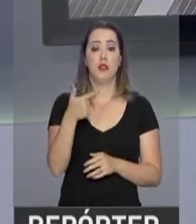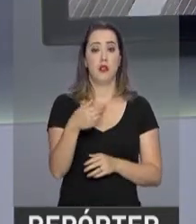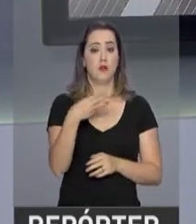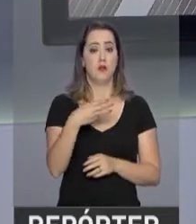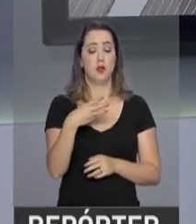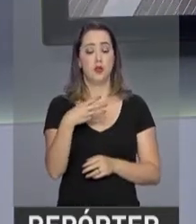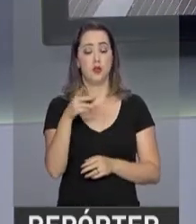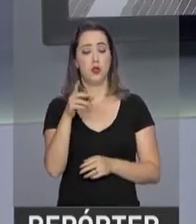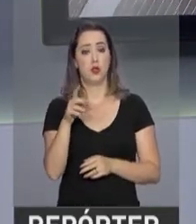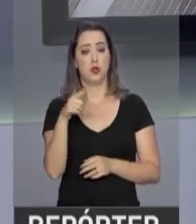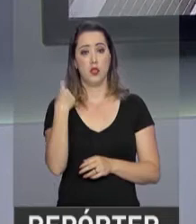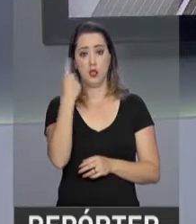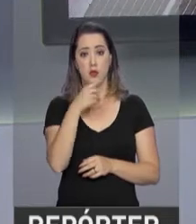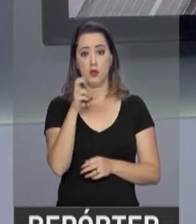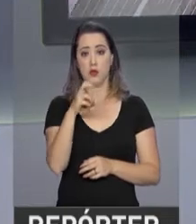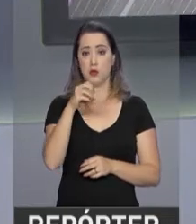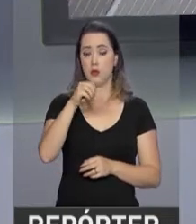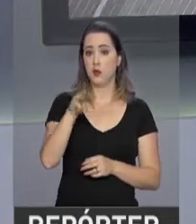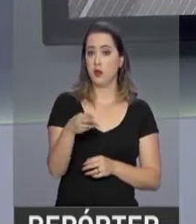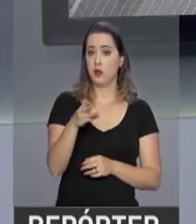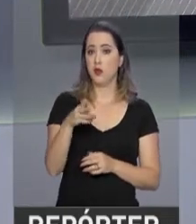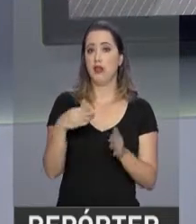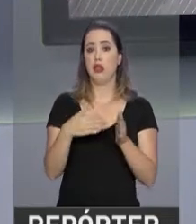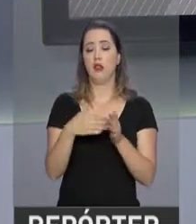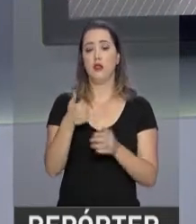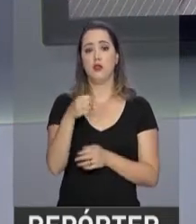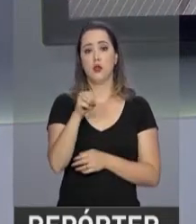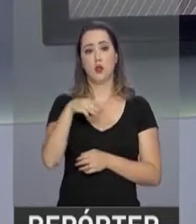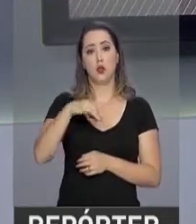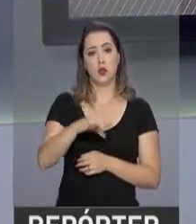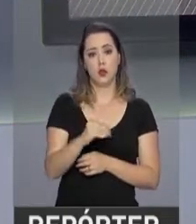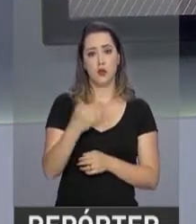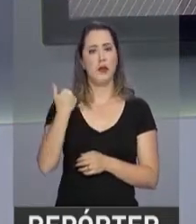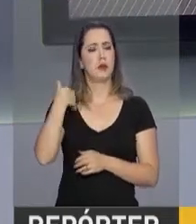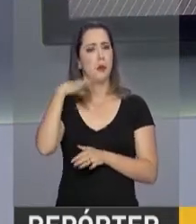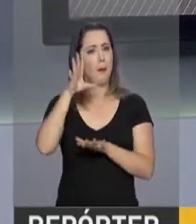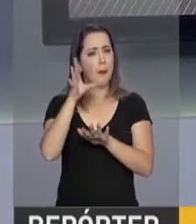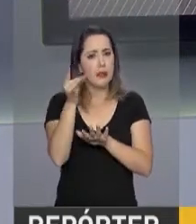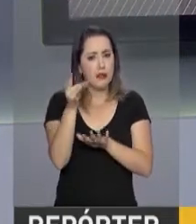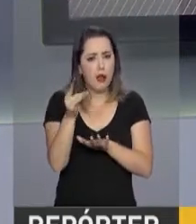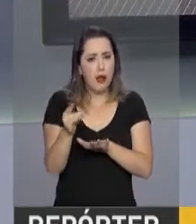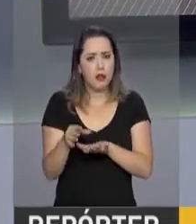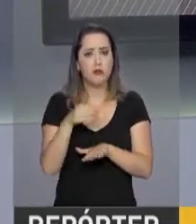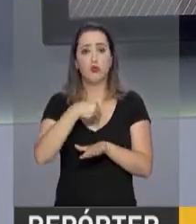59 minutos do dia 18 de maio para mais informações acesse